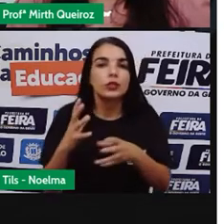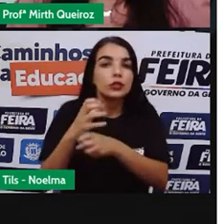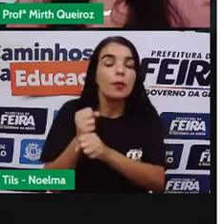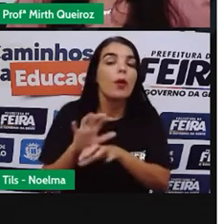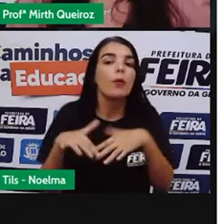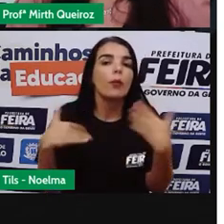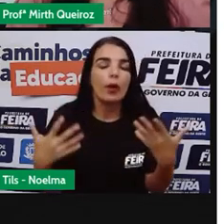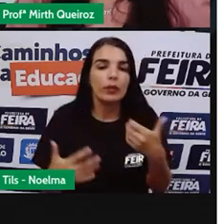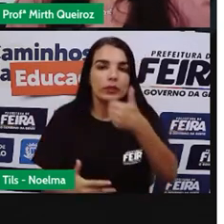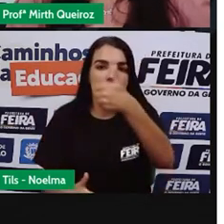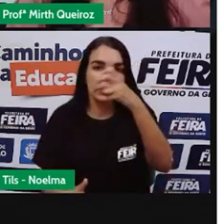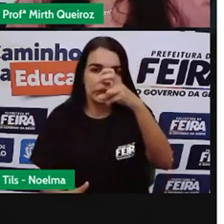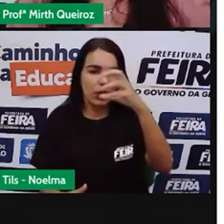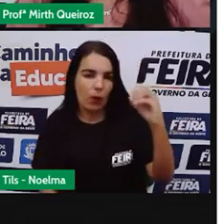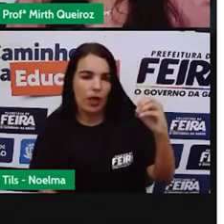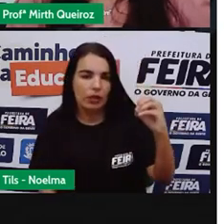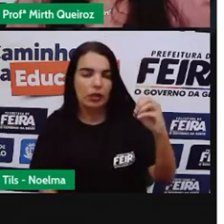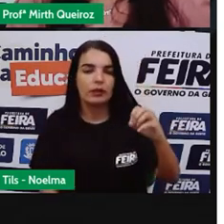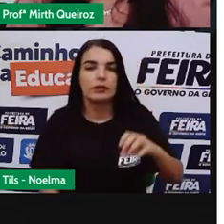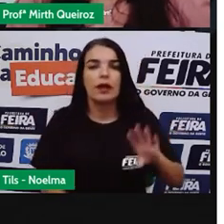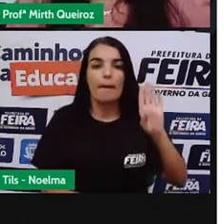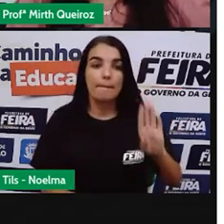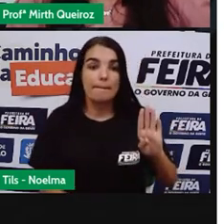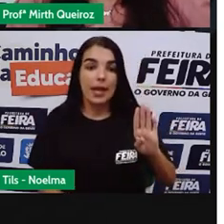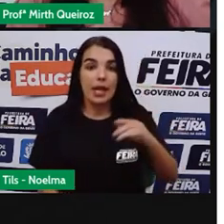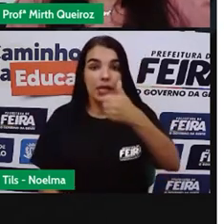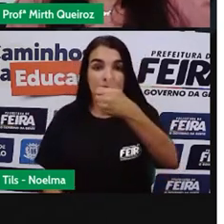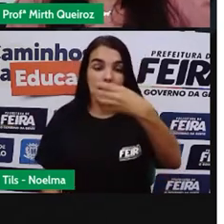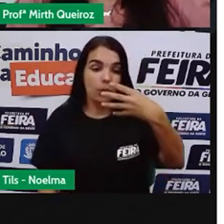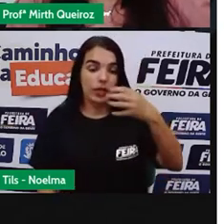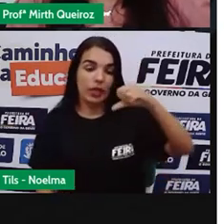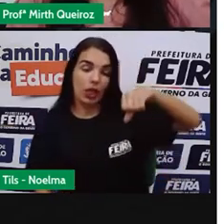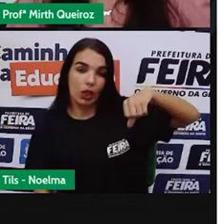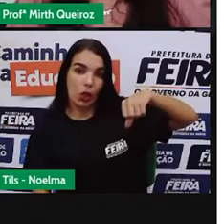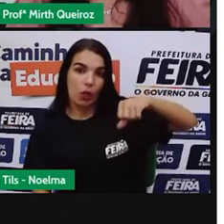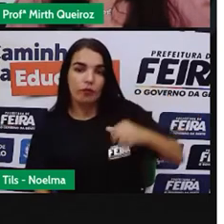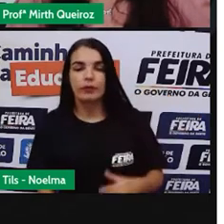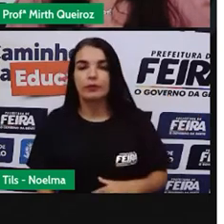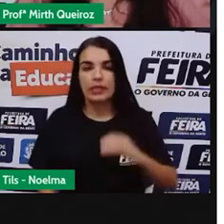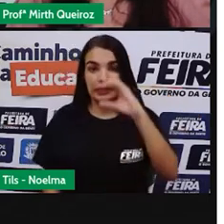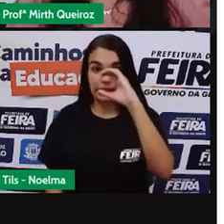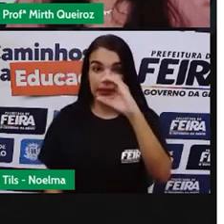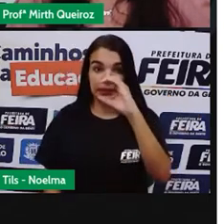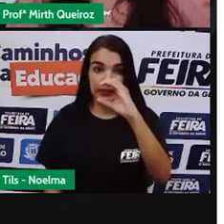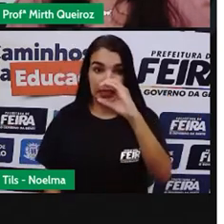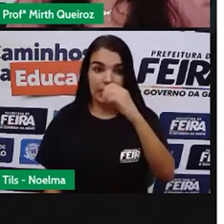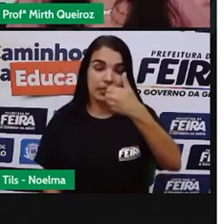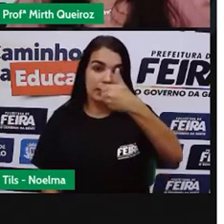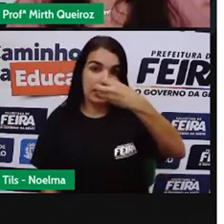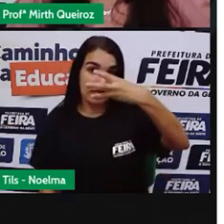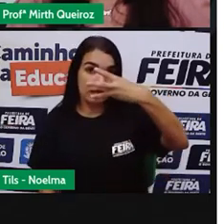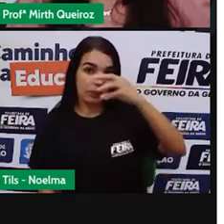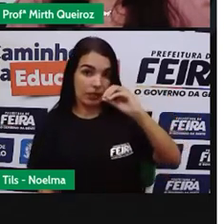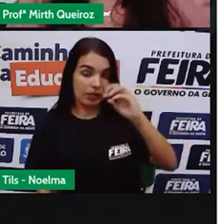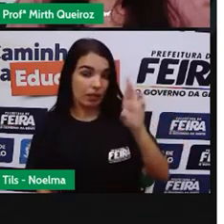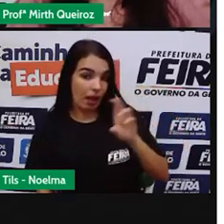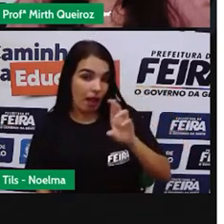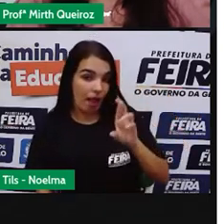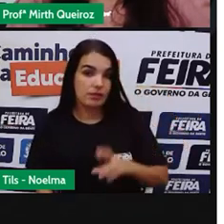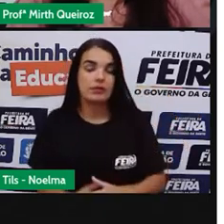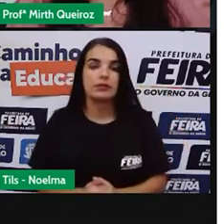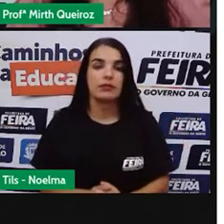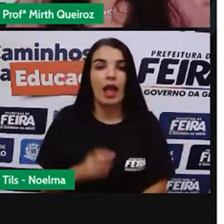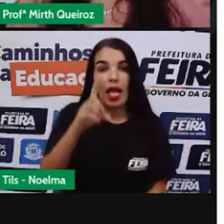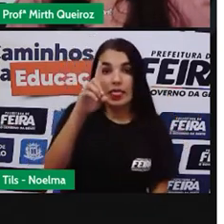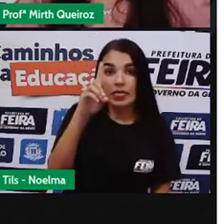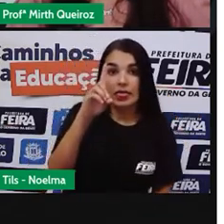R$ 150. Alternativa B, R$ 149. Alternativa C,